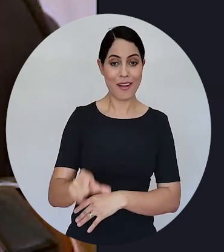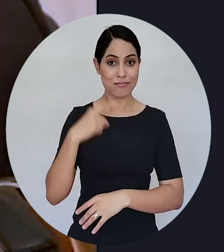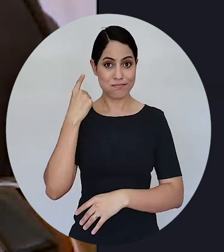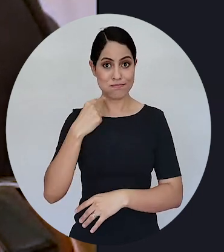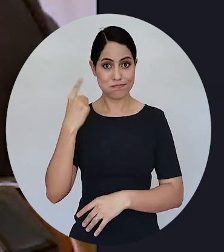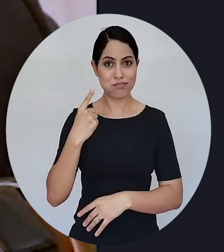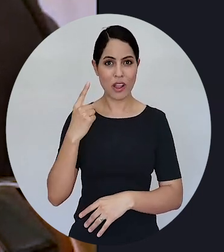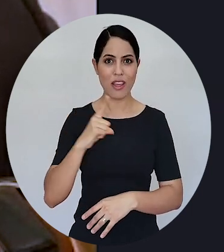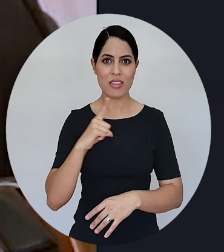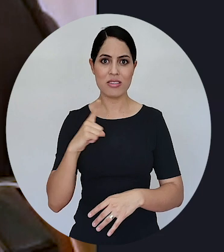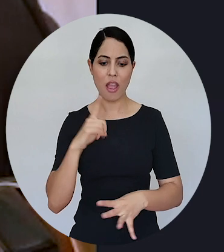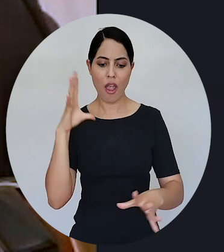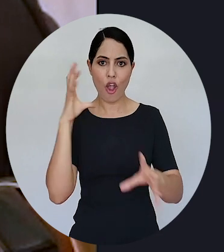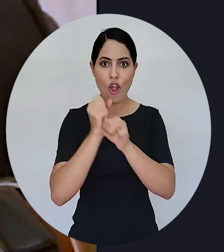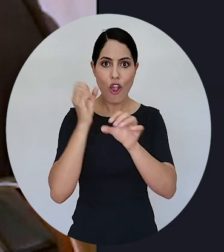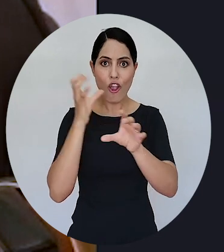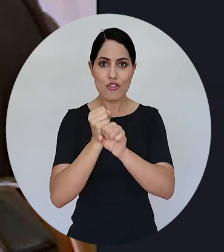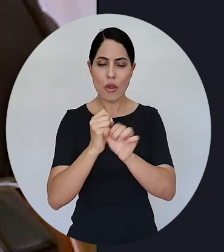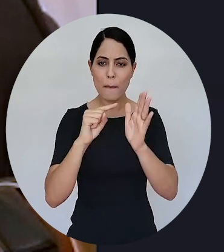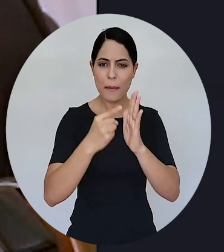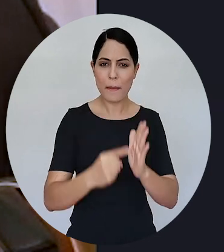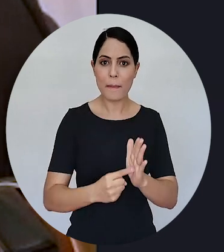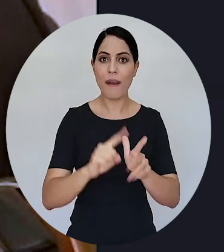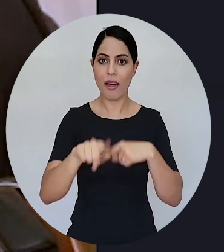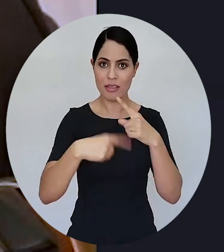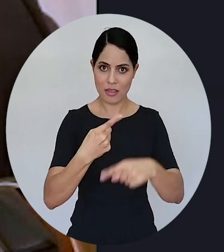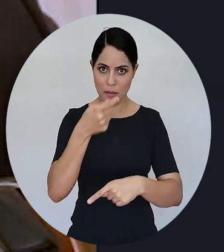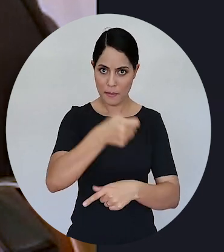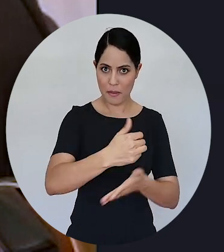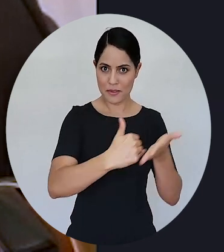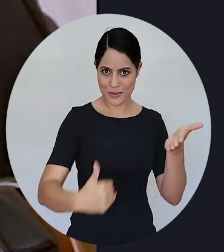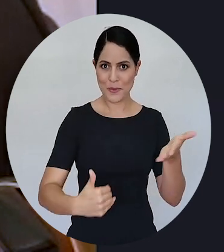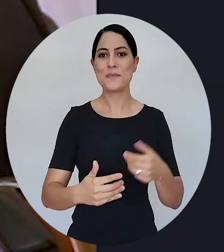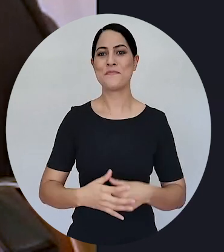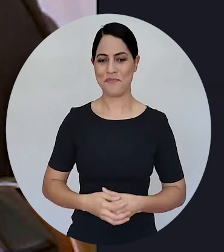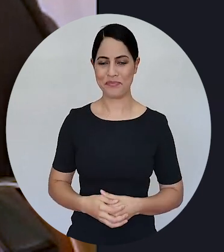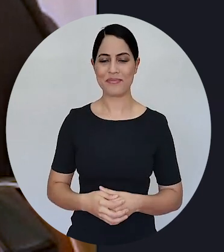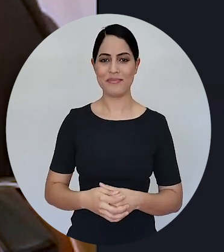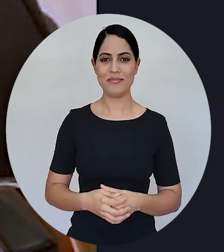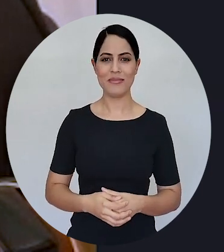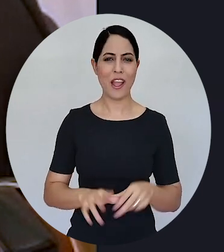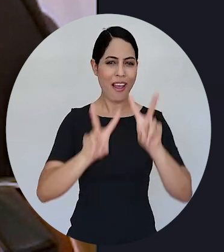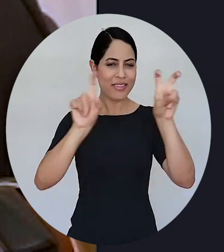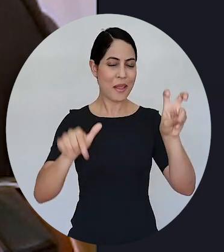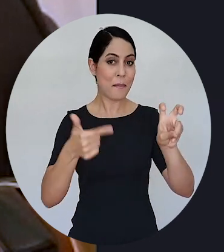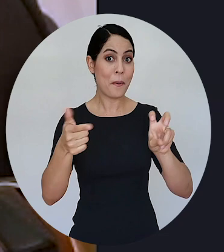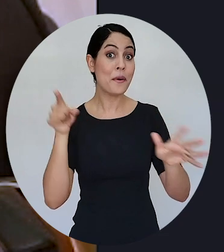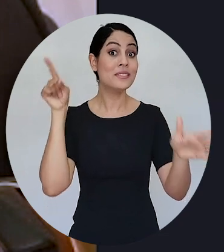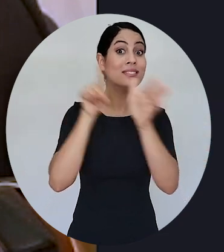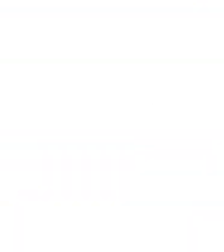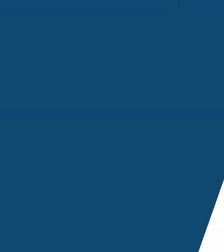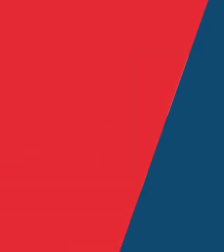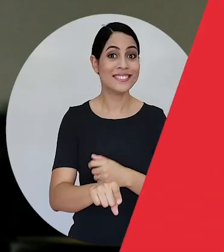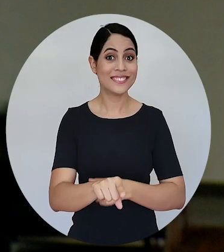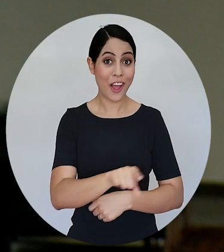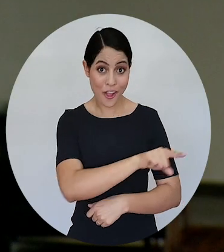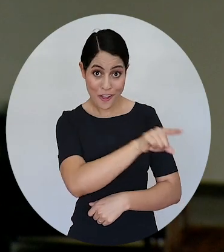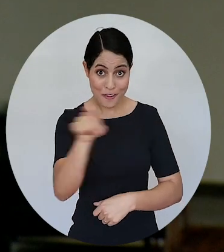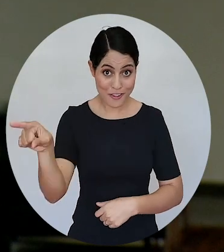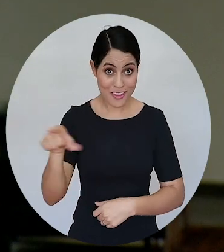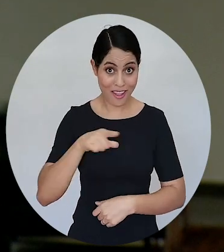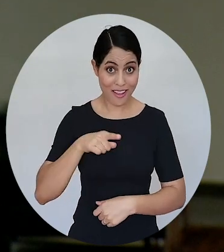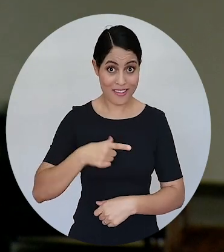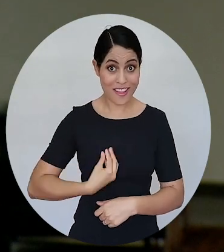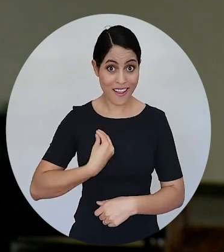também, né, onde o advogado tem acesso ali a uma pontuação que também dá desconto na anuidade da OAB. Mudando